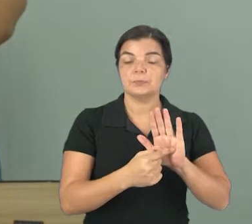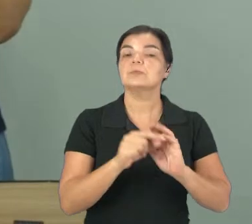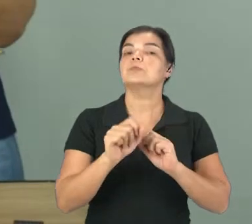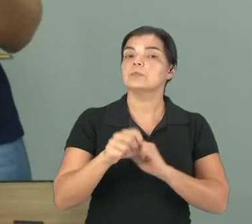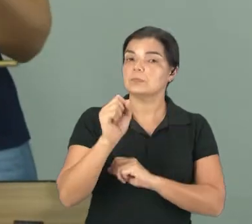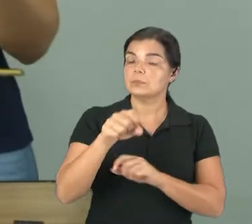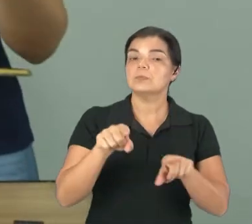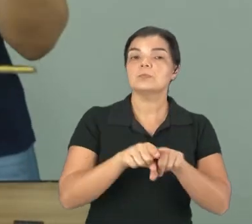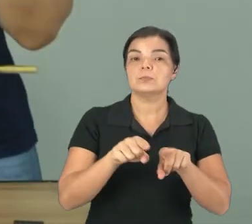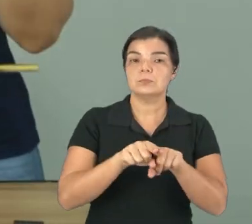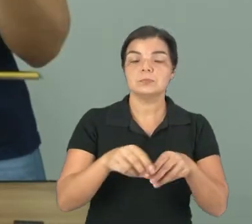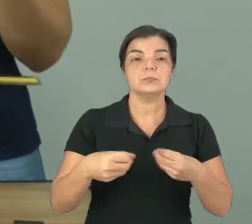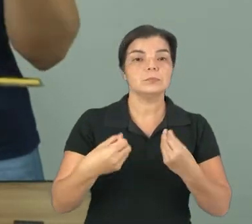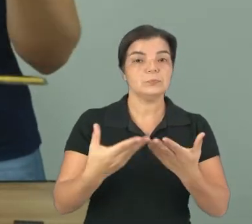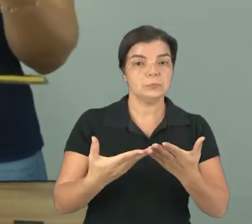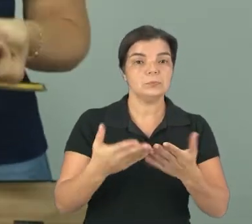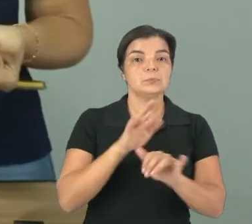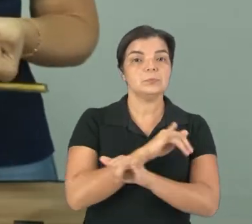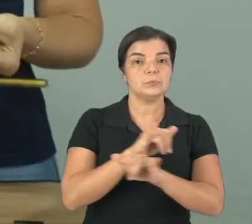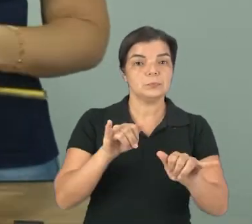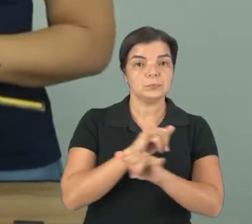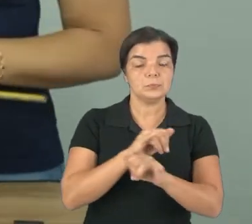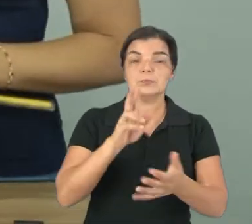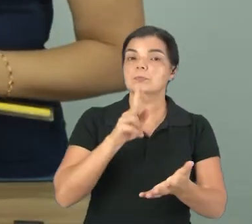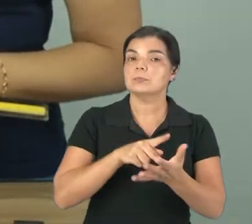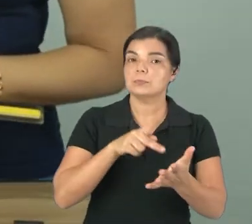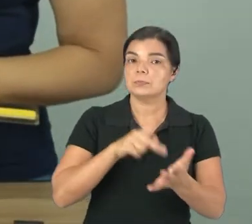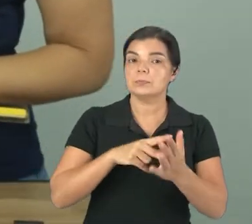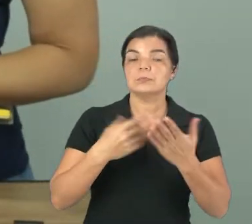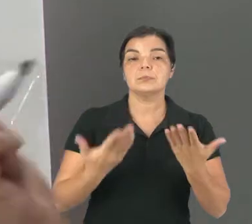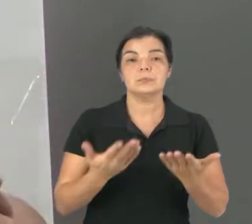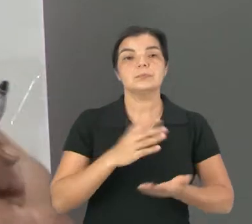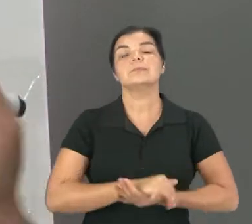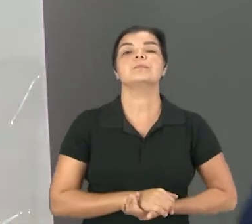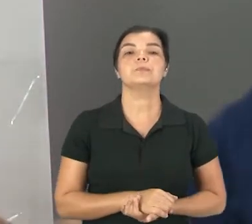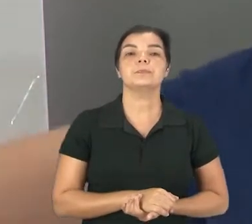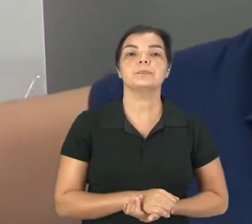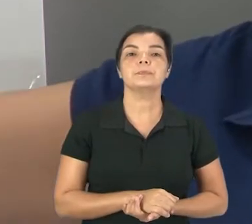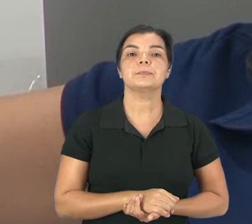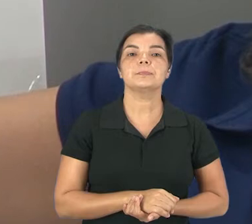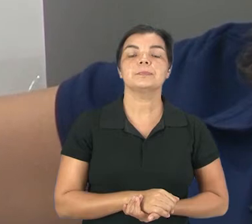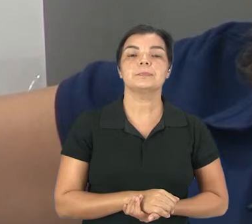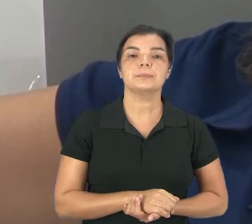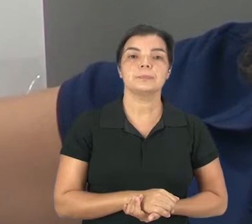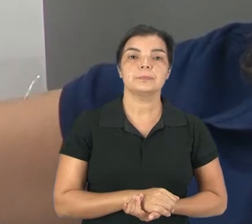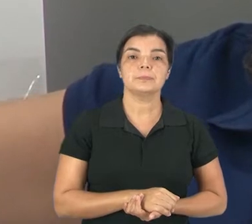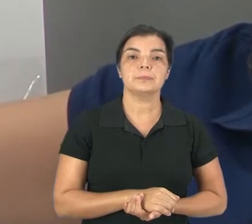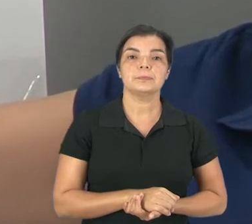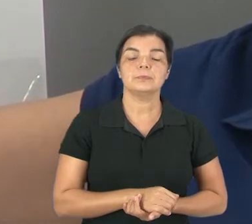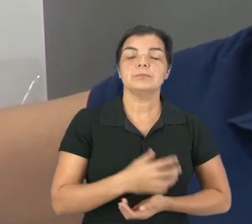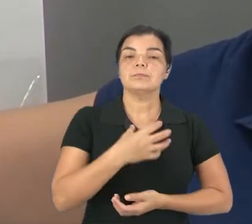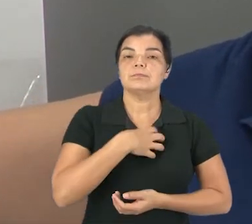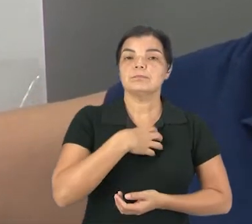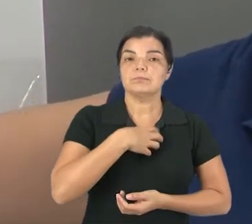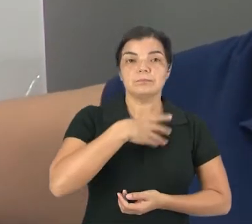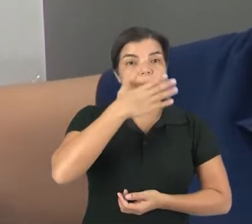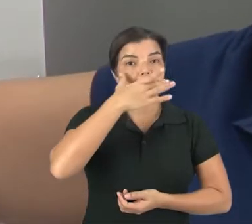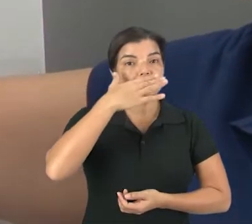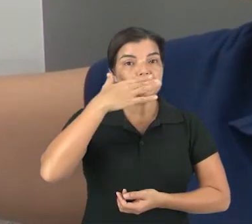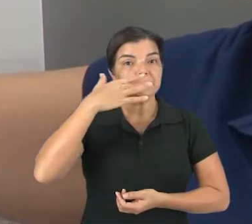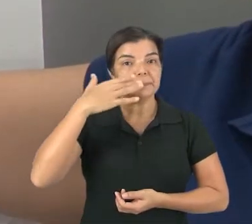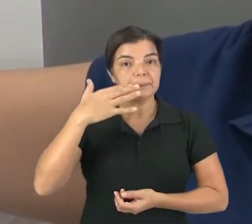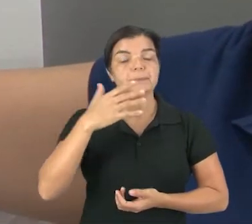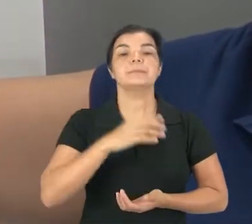Mostra se ele nos entrega esta informação, não é mesmo? Então vamos lá. Elas servem para sentir o